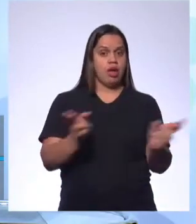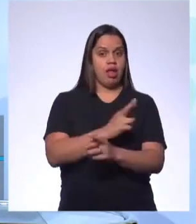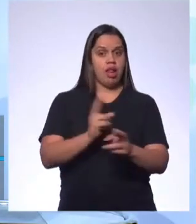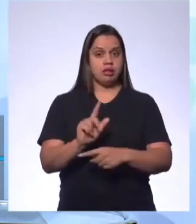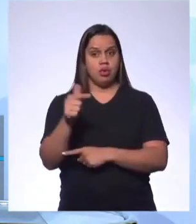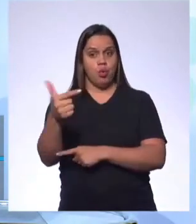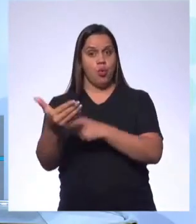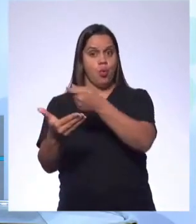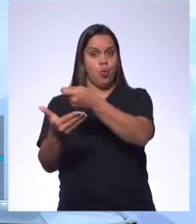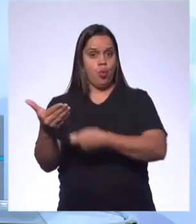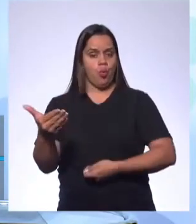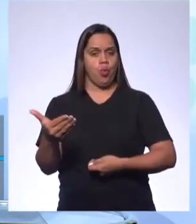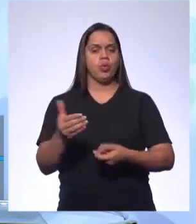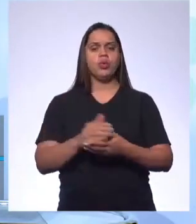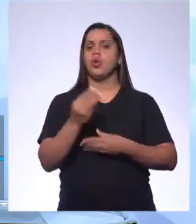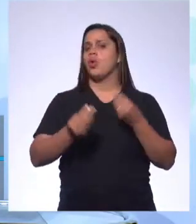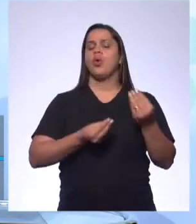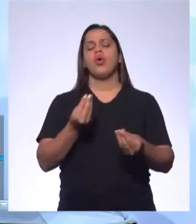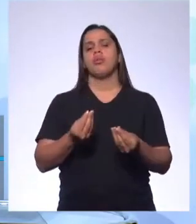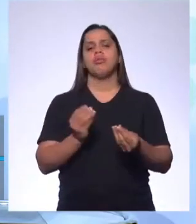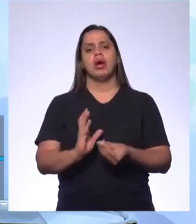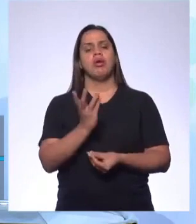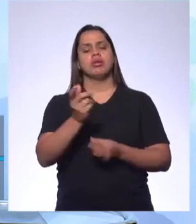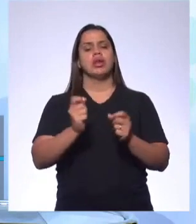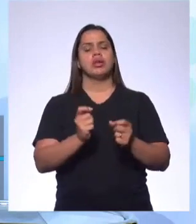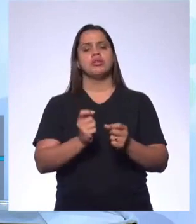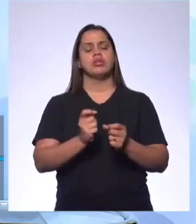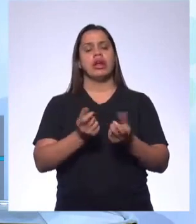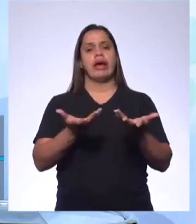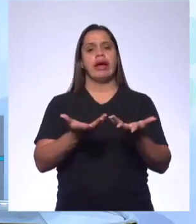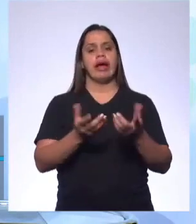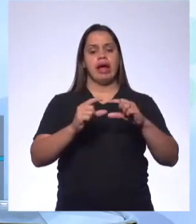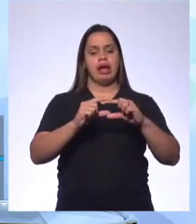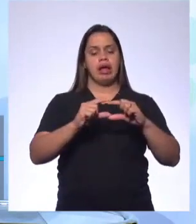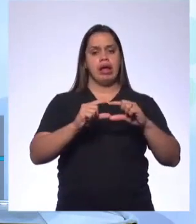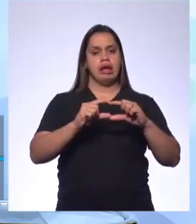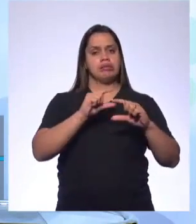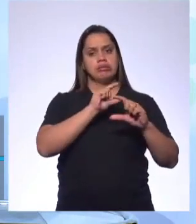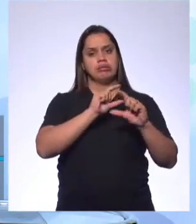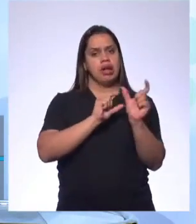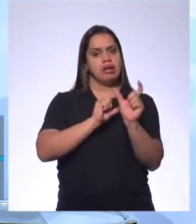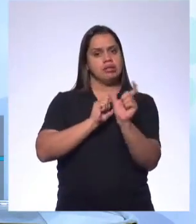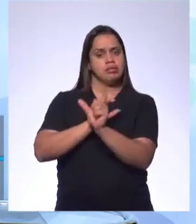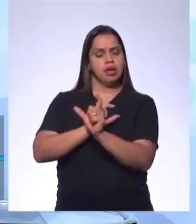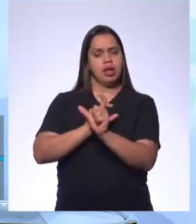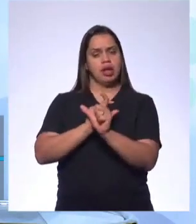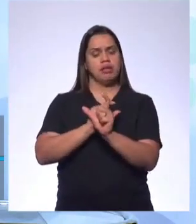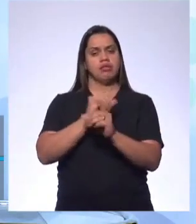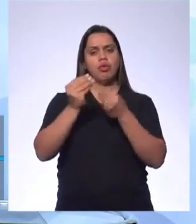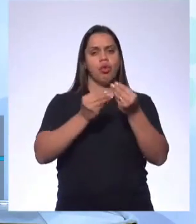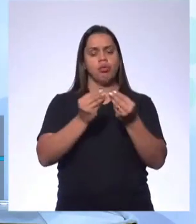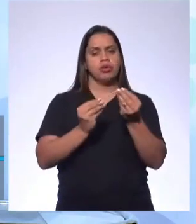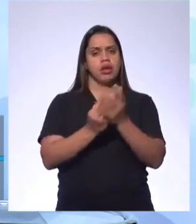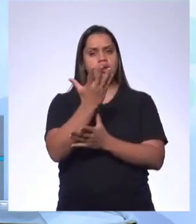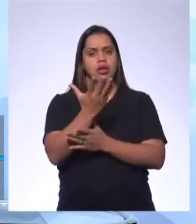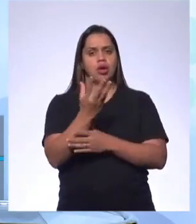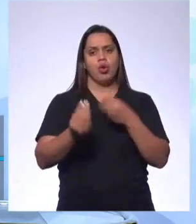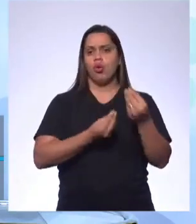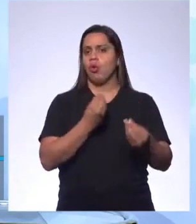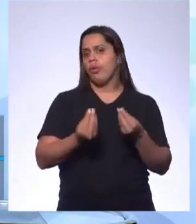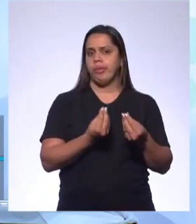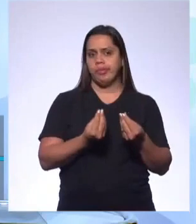outro, como que se nasce as expressões populares, como que elas vão se construindo, como que elas vão nascendo, como que elas vão